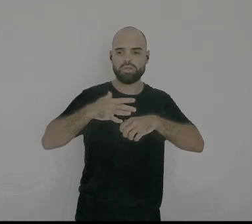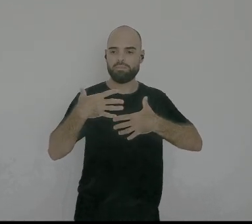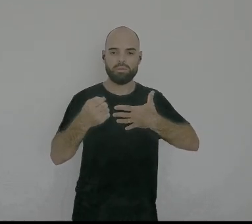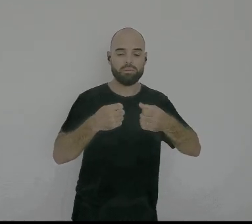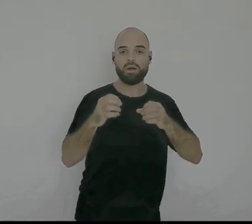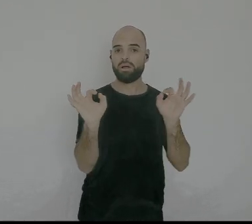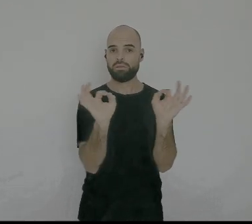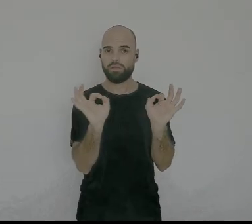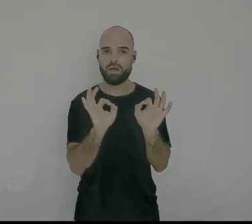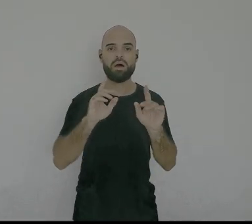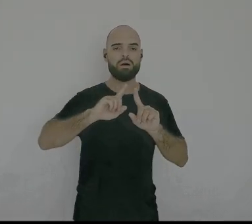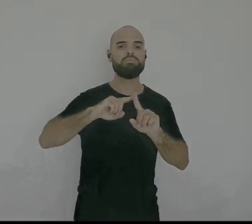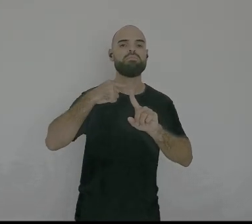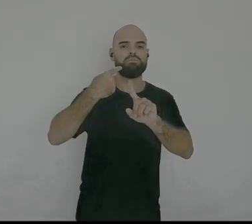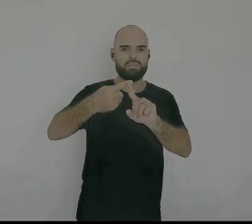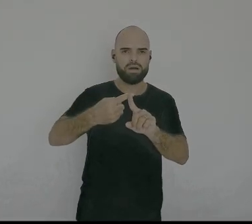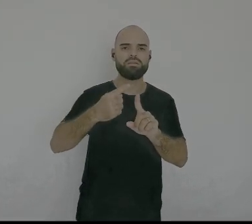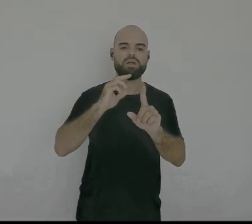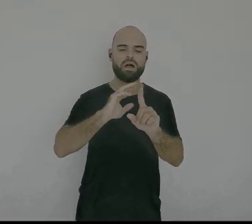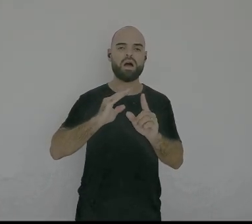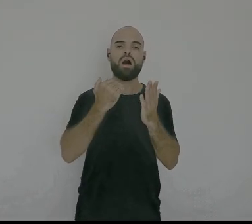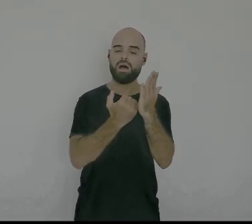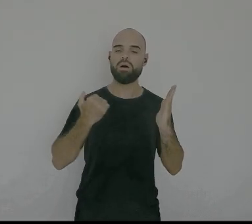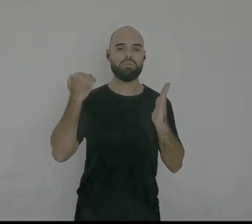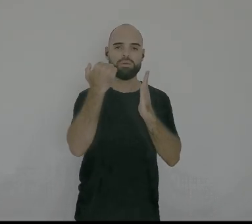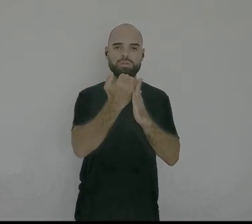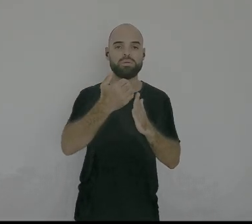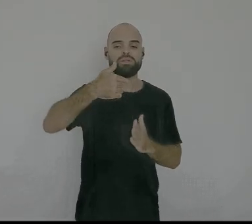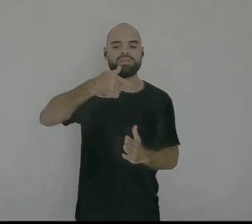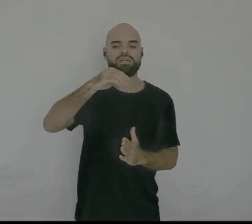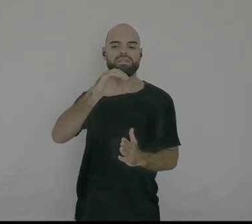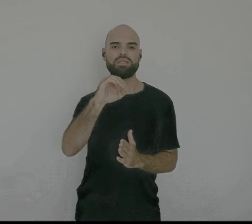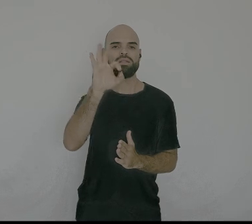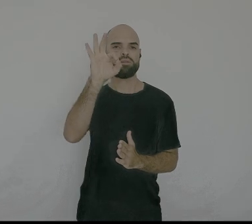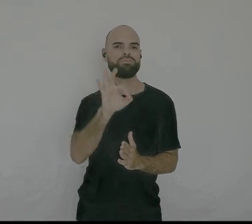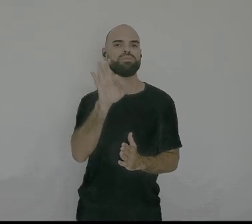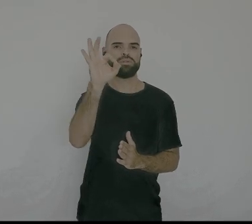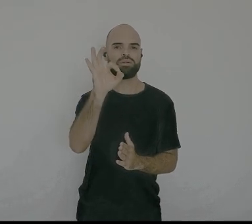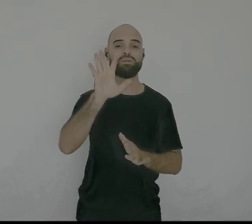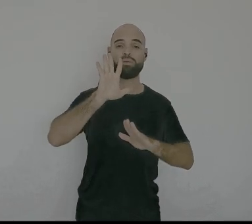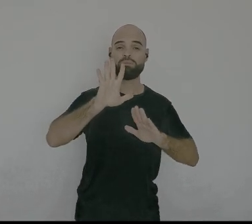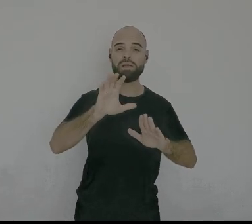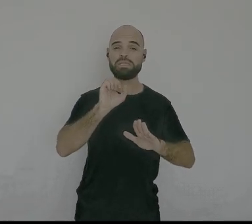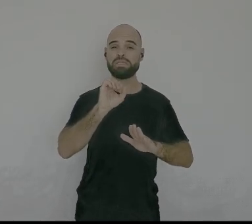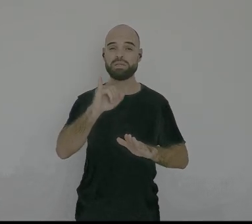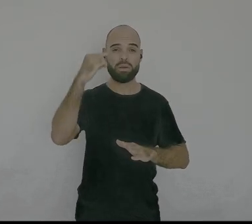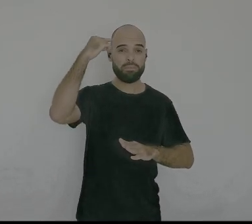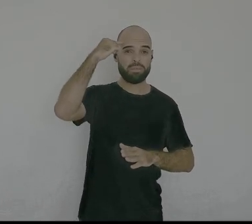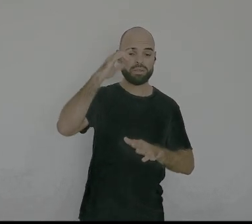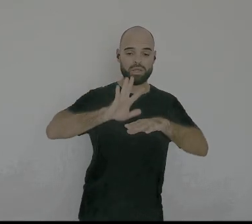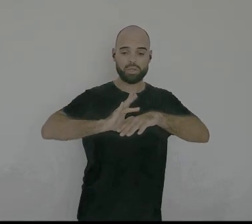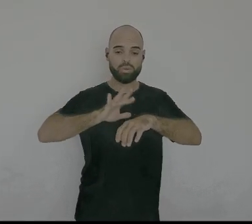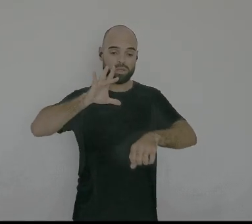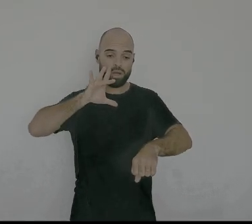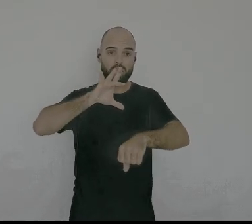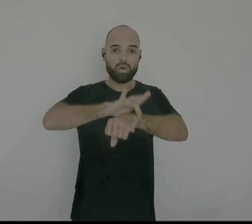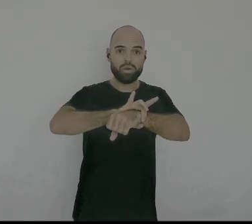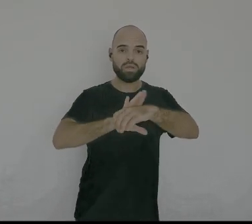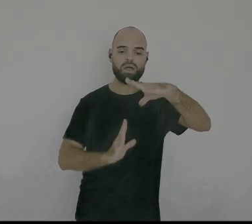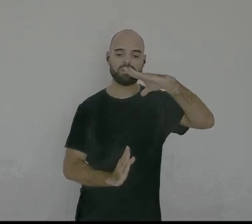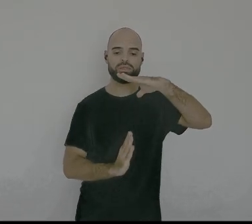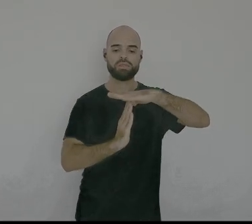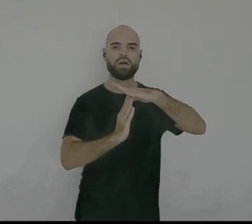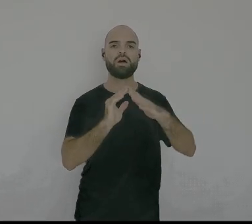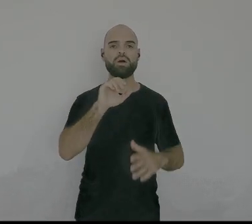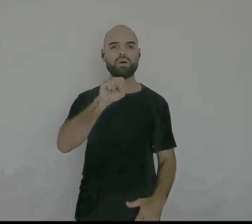relativa forte das doenças não transmissíveis, 70%, mas se considerarmos o conceito de